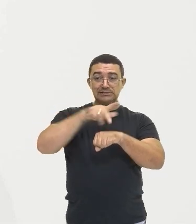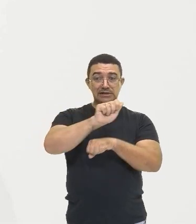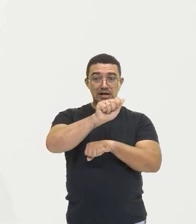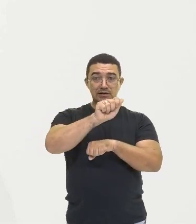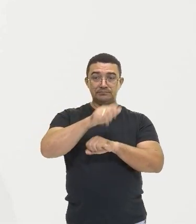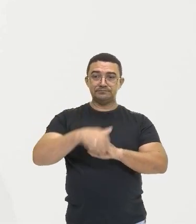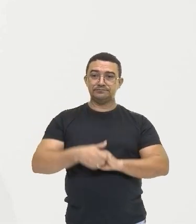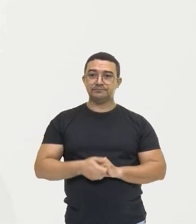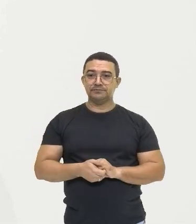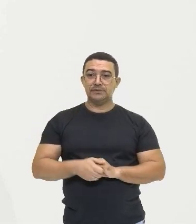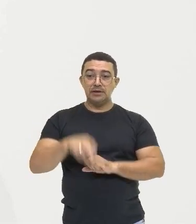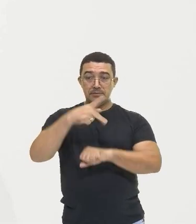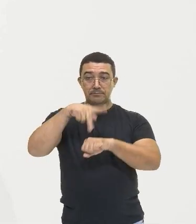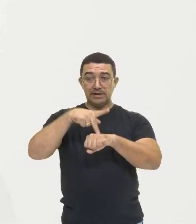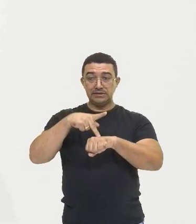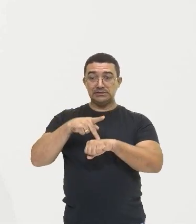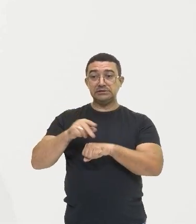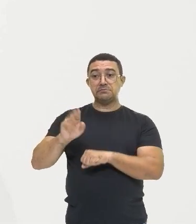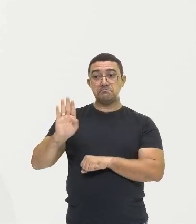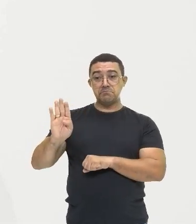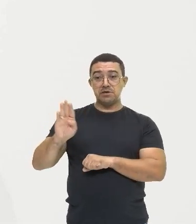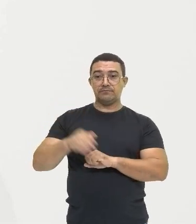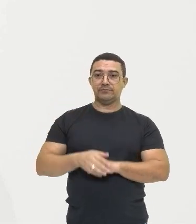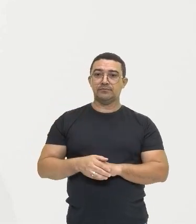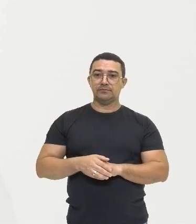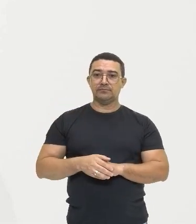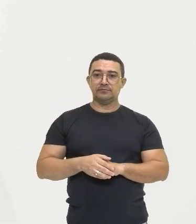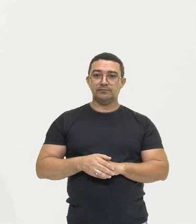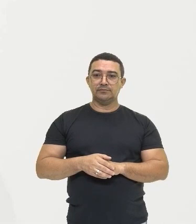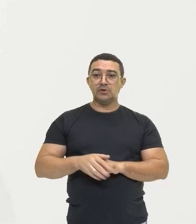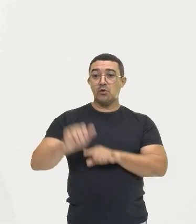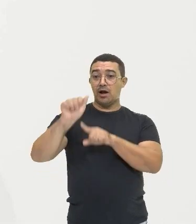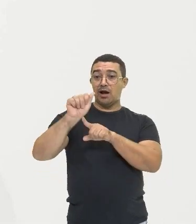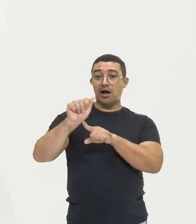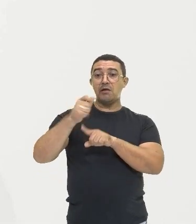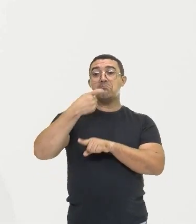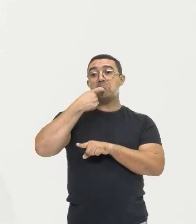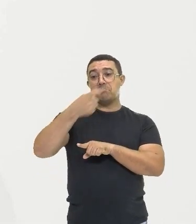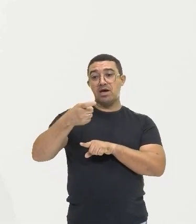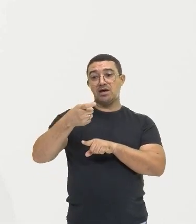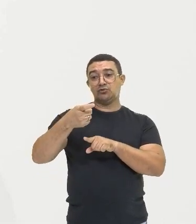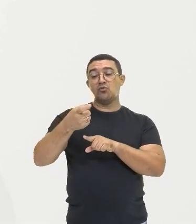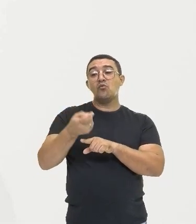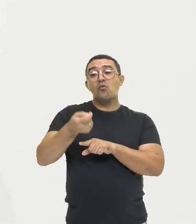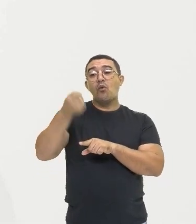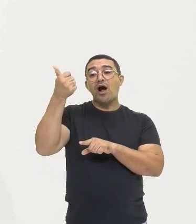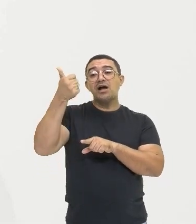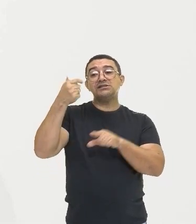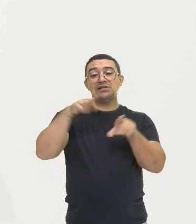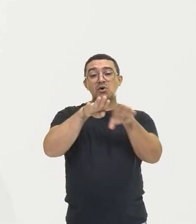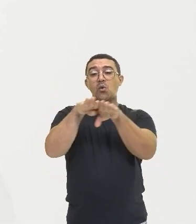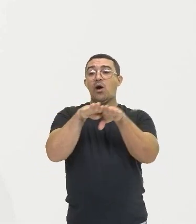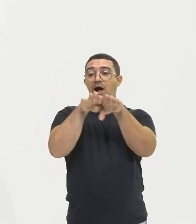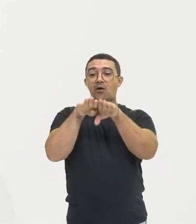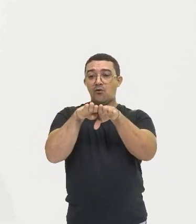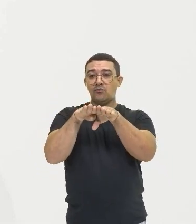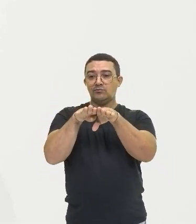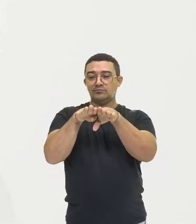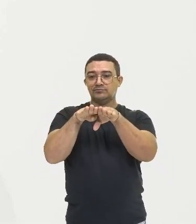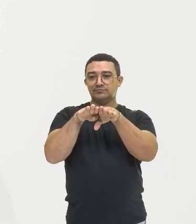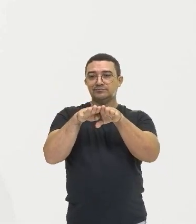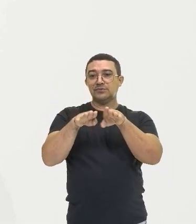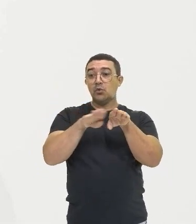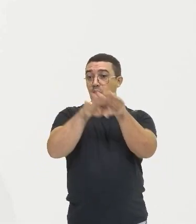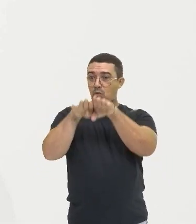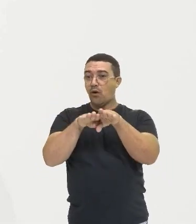esse daqui de país B. Percebam, esse está mais perto da reta de total igualdade. Então, esse daqui tem uma igualdade